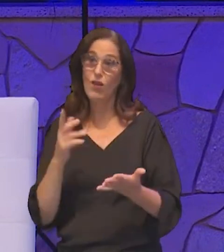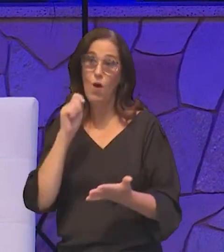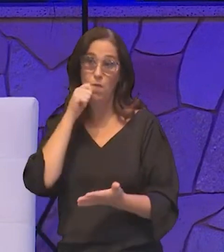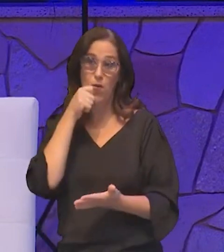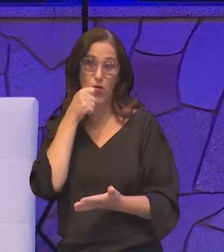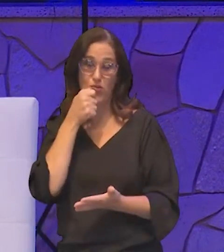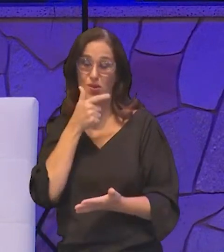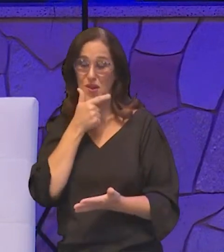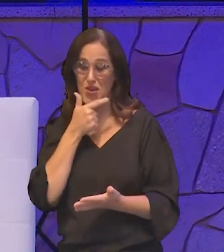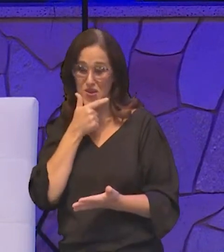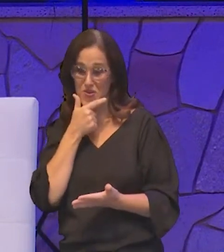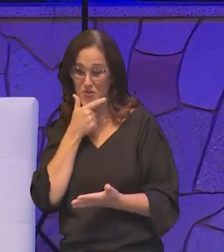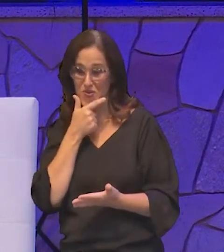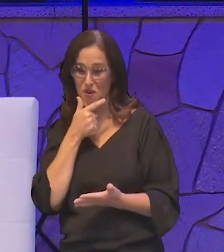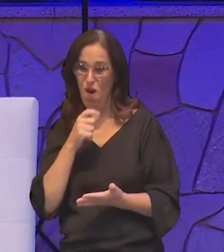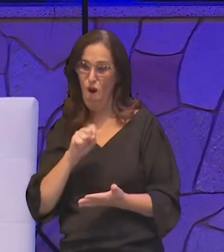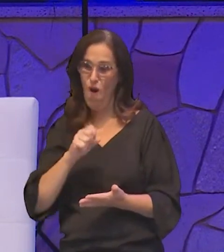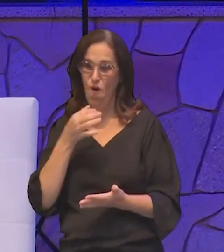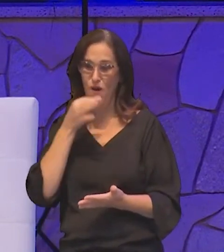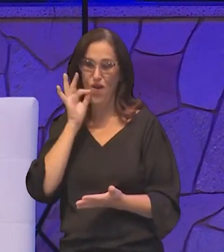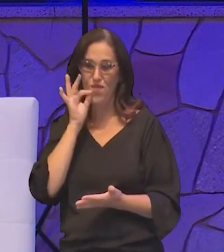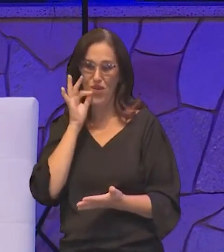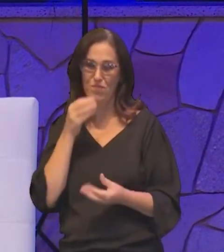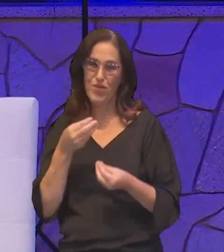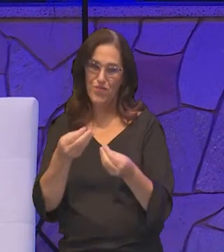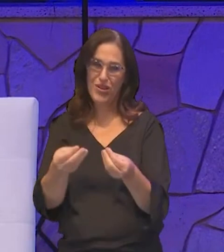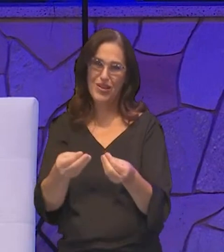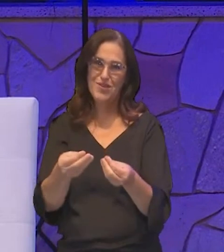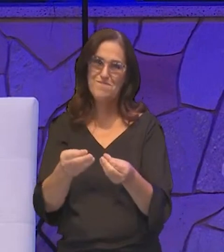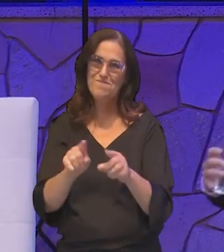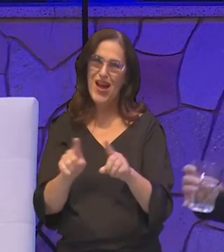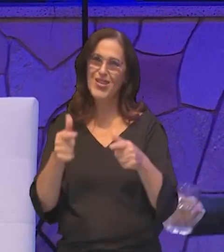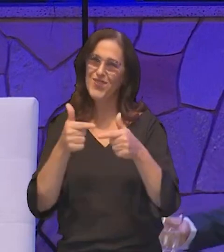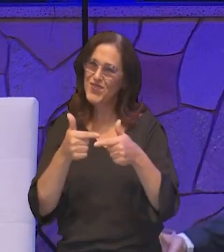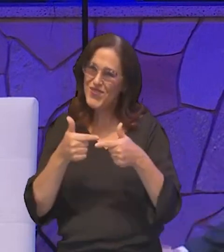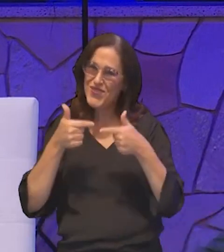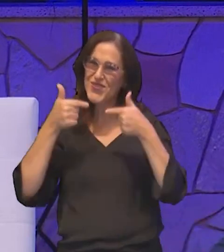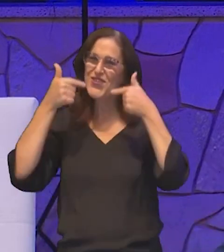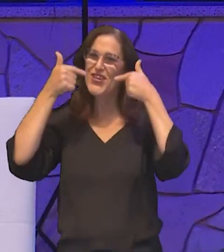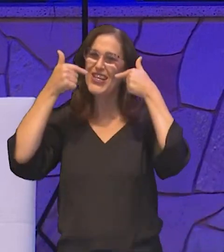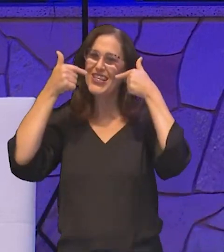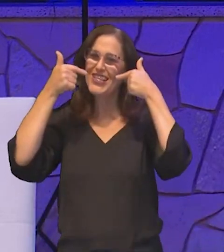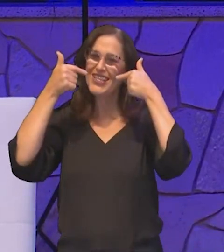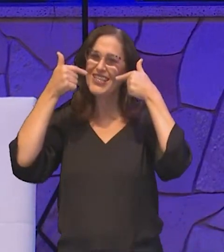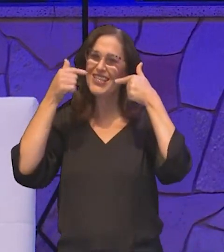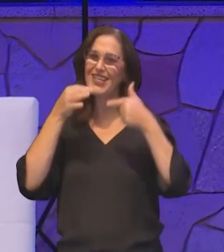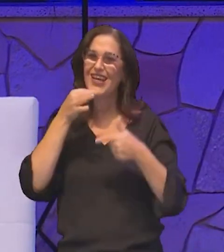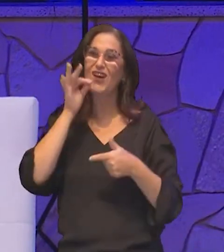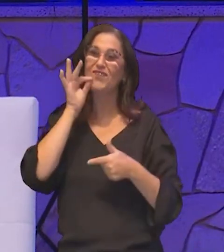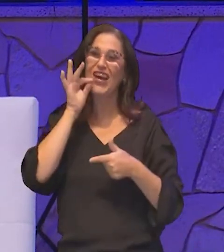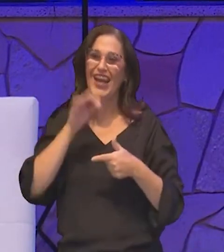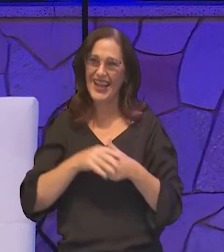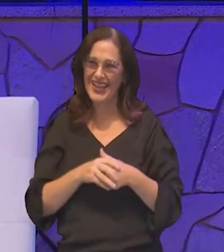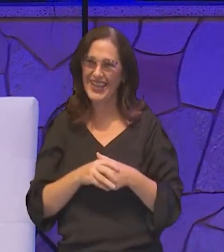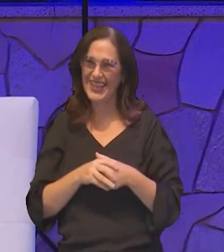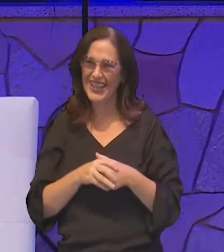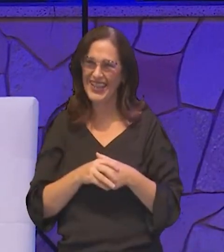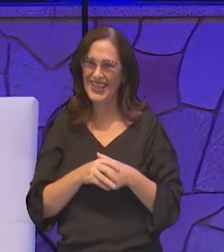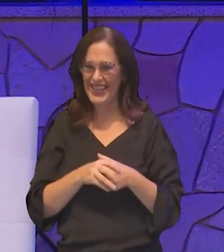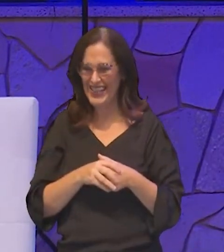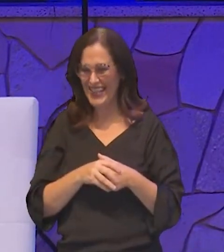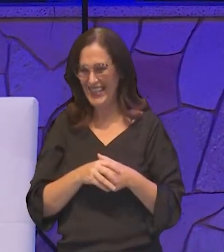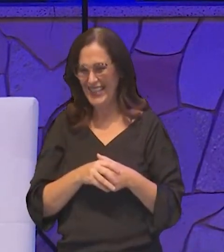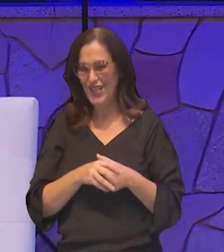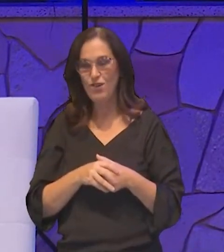um café para oferecer, mas eu tenho certeza que você terá um sorriso, um abraço, um ouvido para